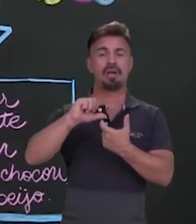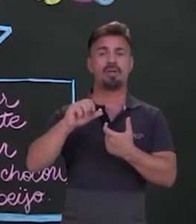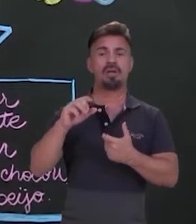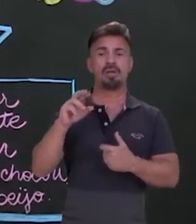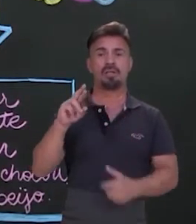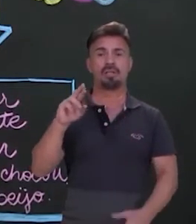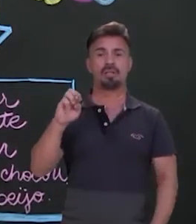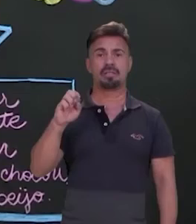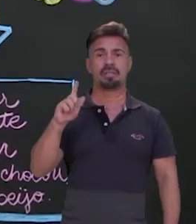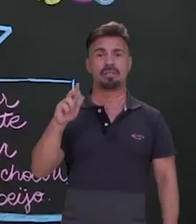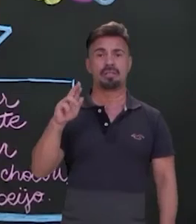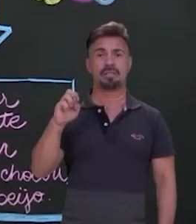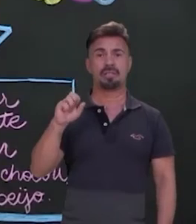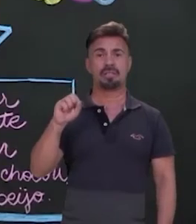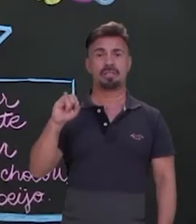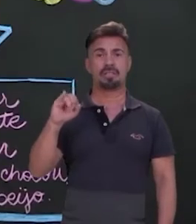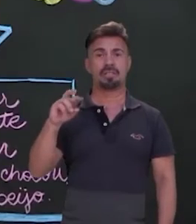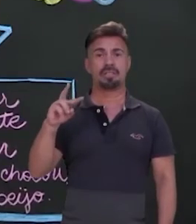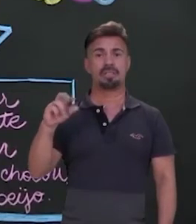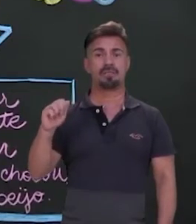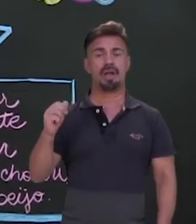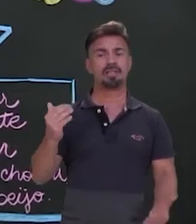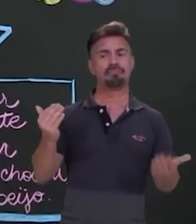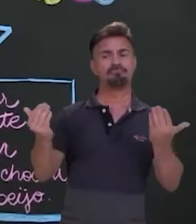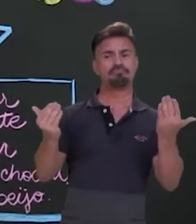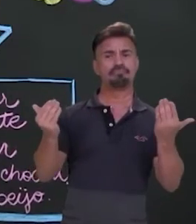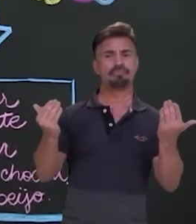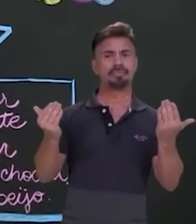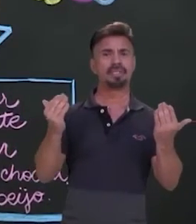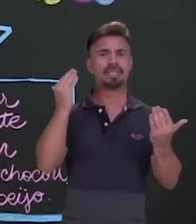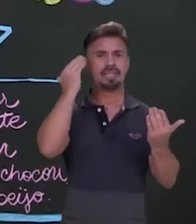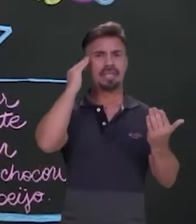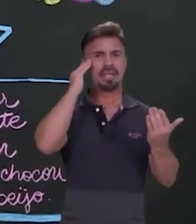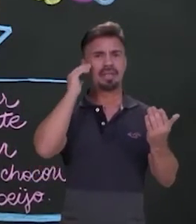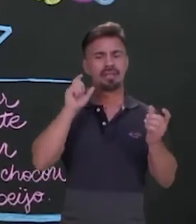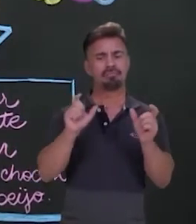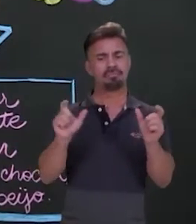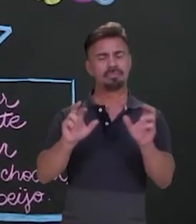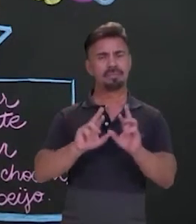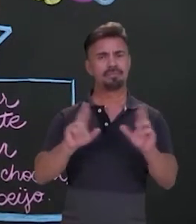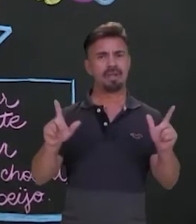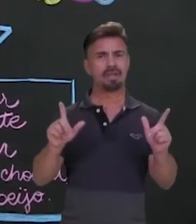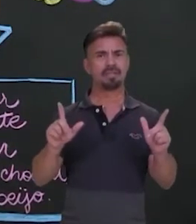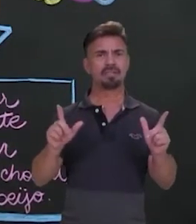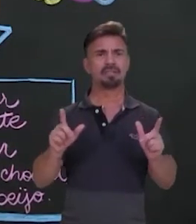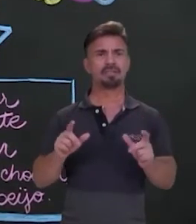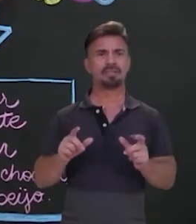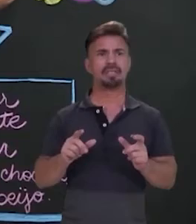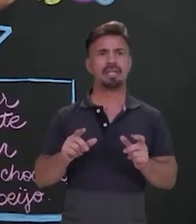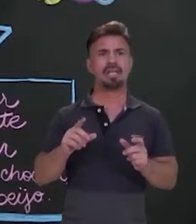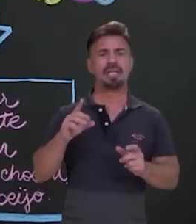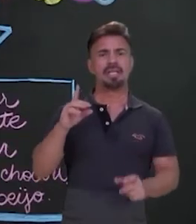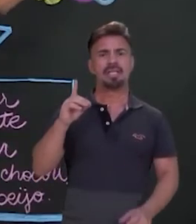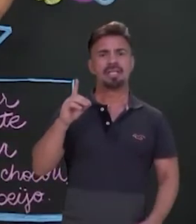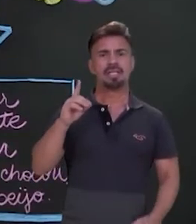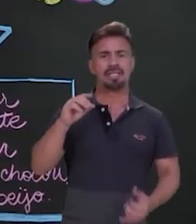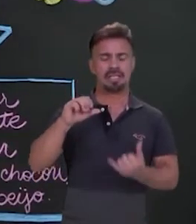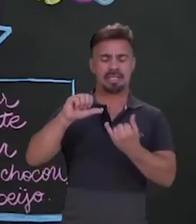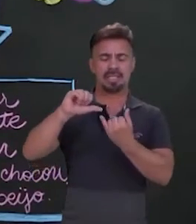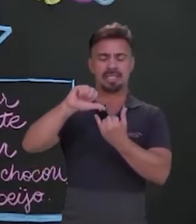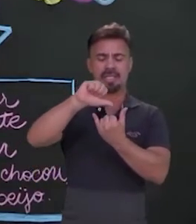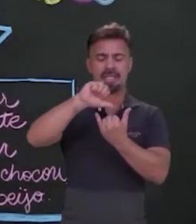você entenda a distinção entre esses processos para acabar não confundindo ambos. Percebe que quando eu falo em derivação,